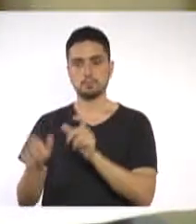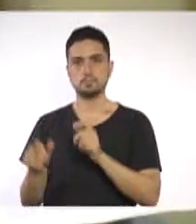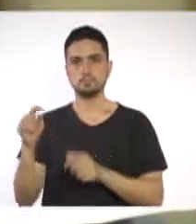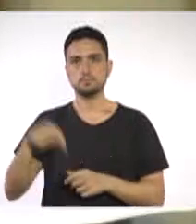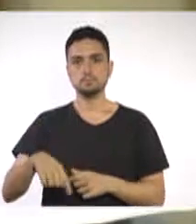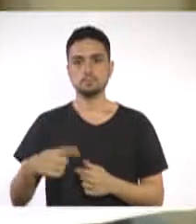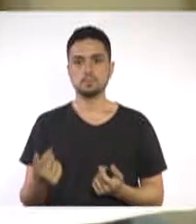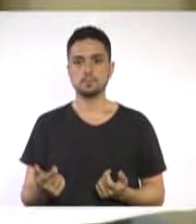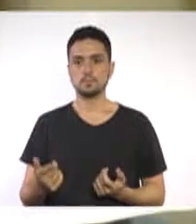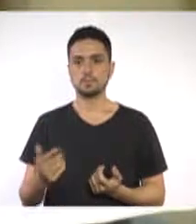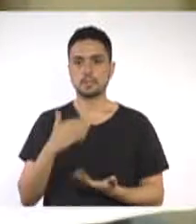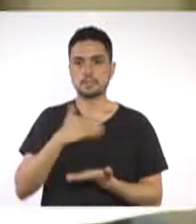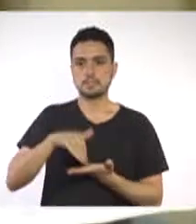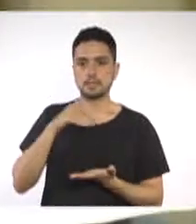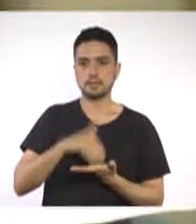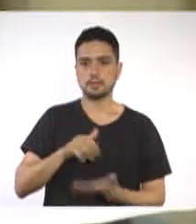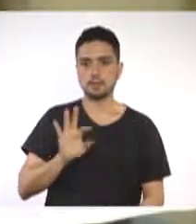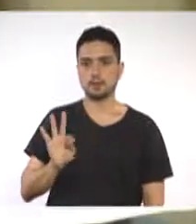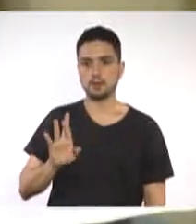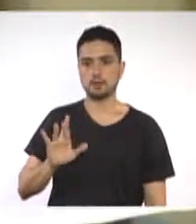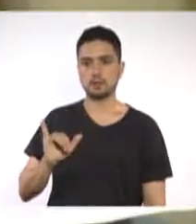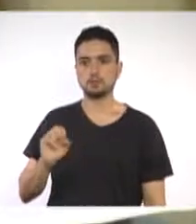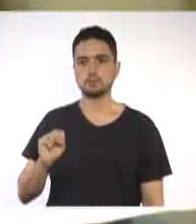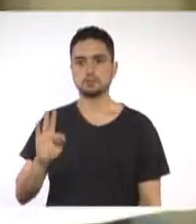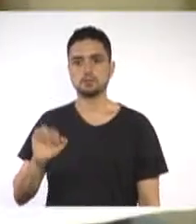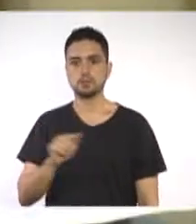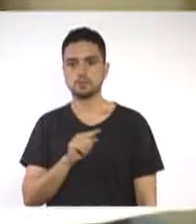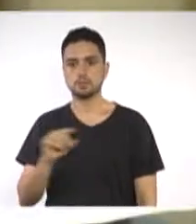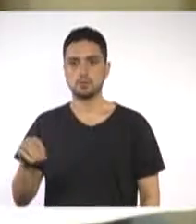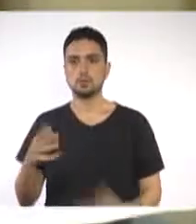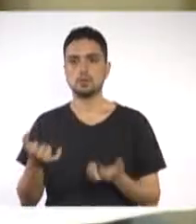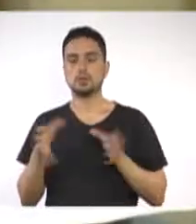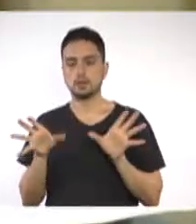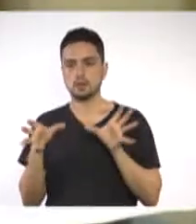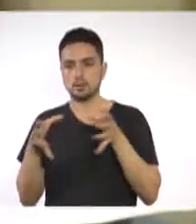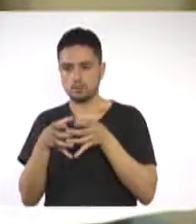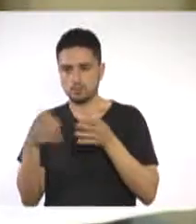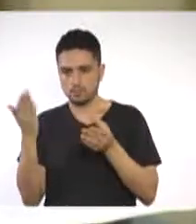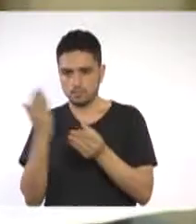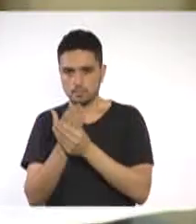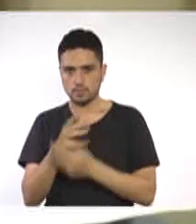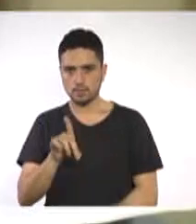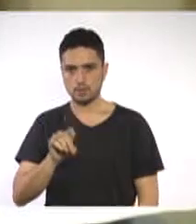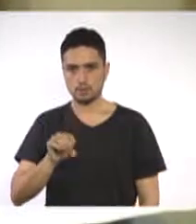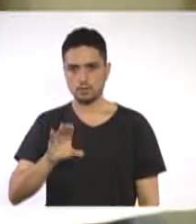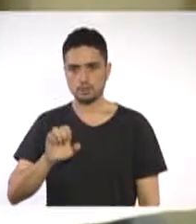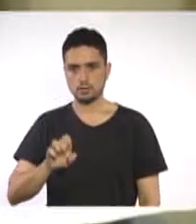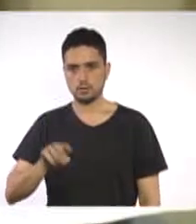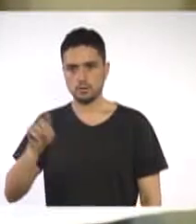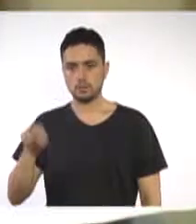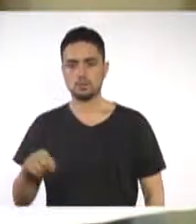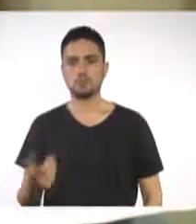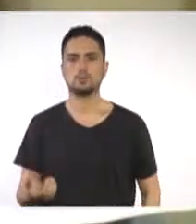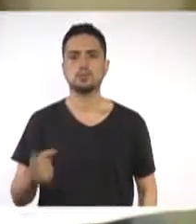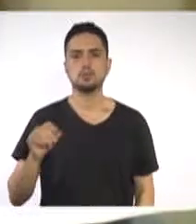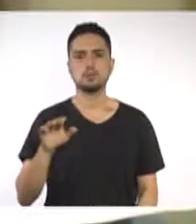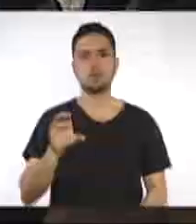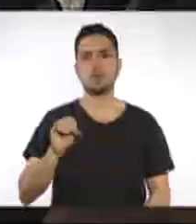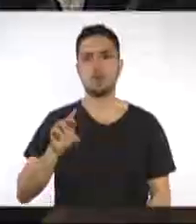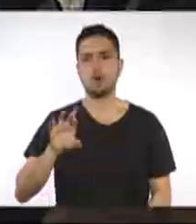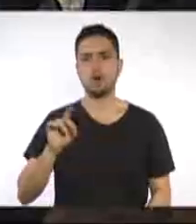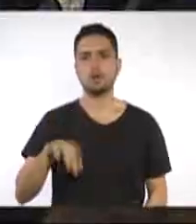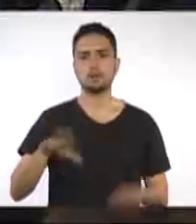o secretário Tristão teria dossiê. Questão de ordem, senhor presidente. Não, eu estou votando. Não, só para saber o que nós estamos votando. Nós estamos